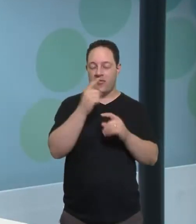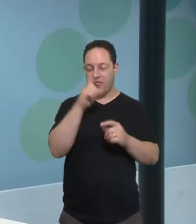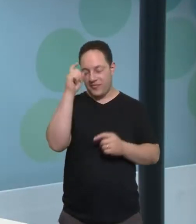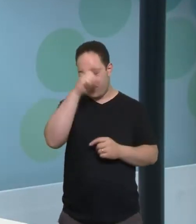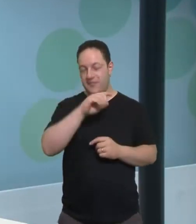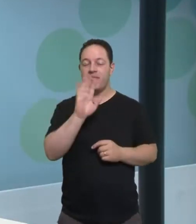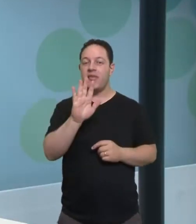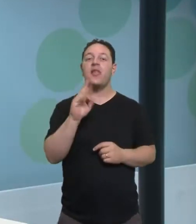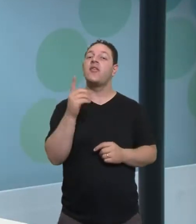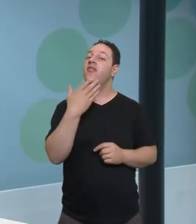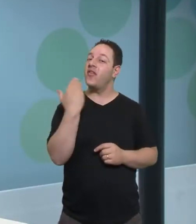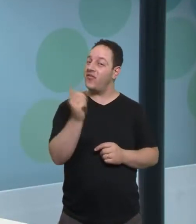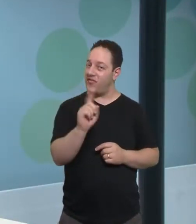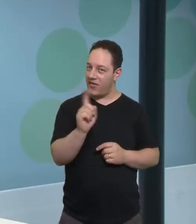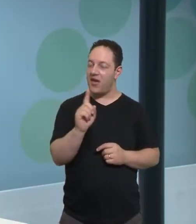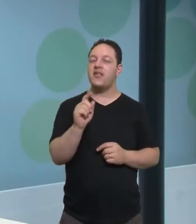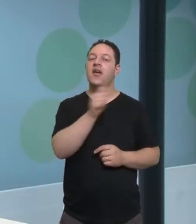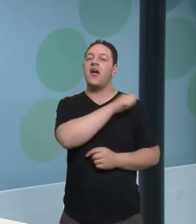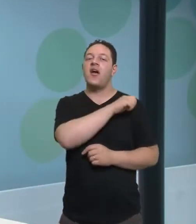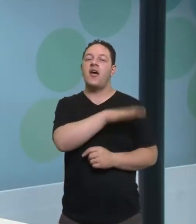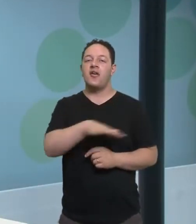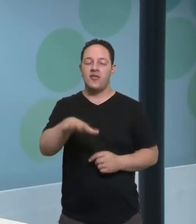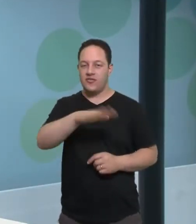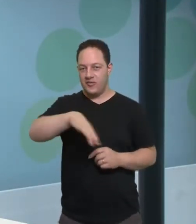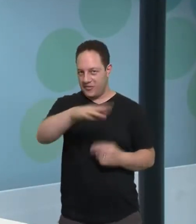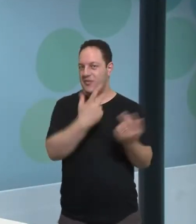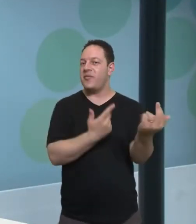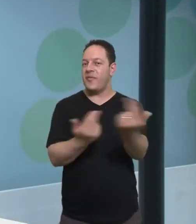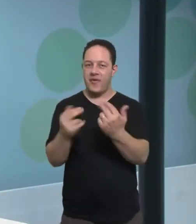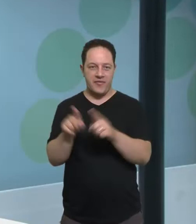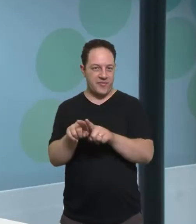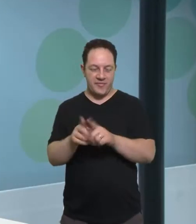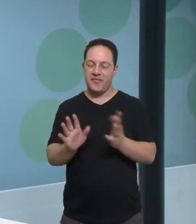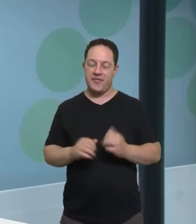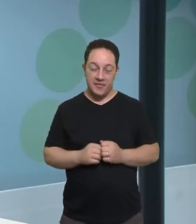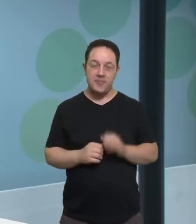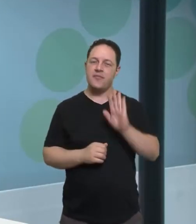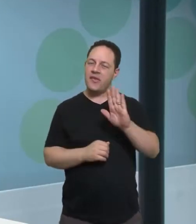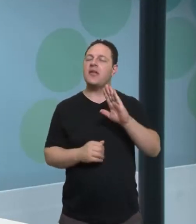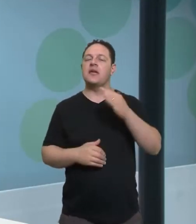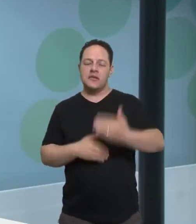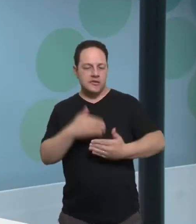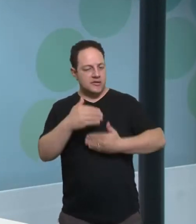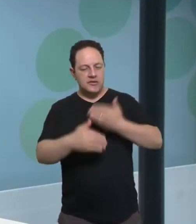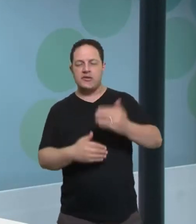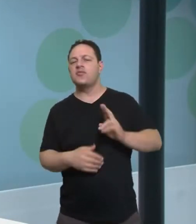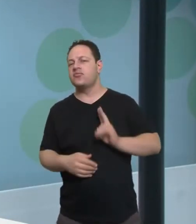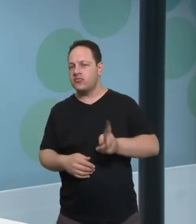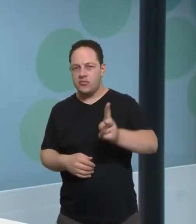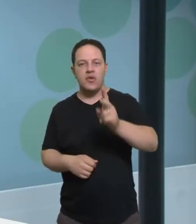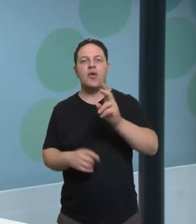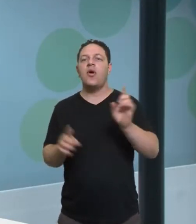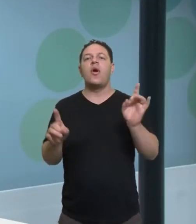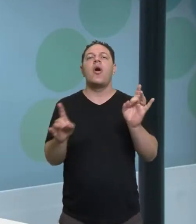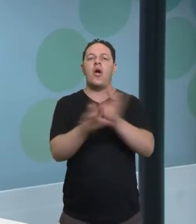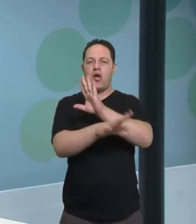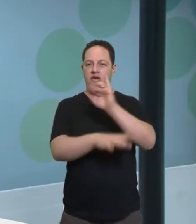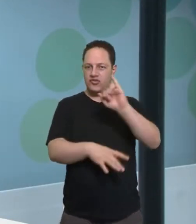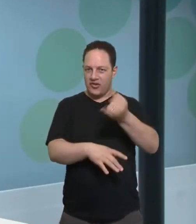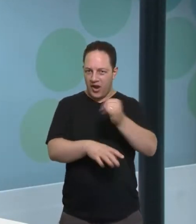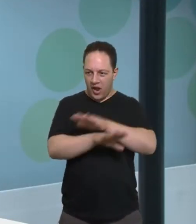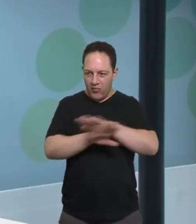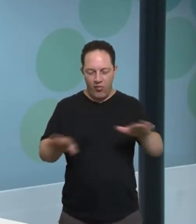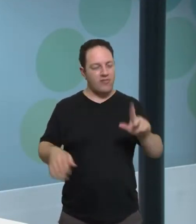também não foi fácil para os estudantes Então esse processo ele é continuou ele não se e por exemplo em janeiro ainda